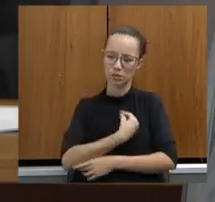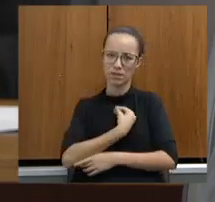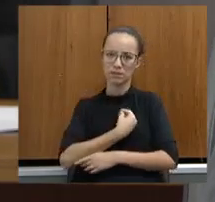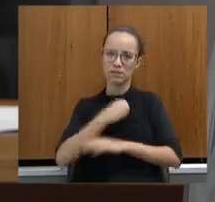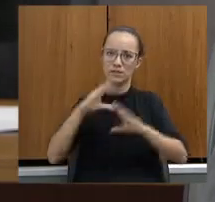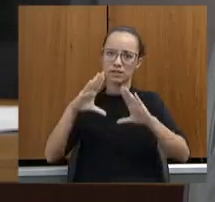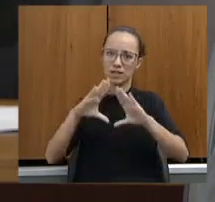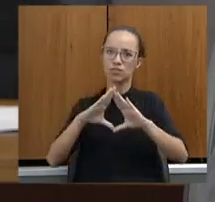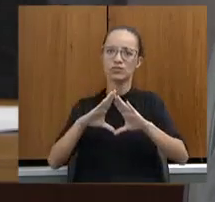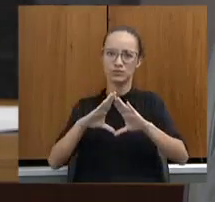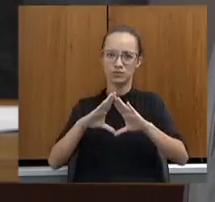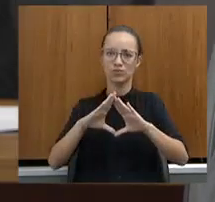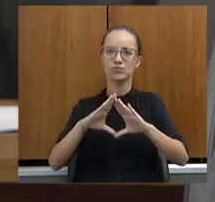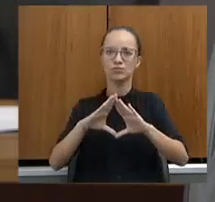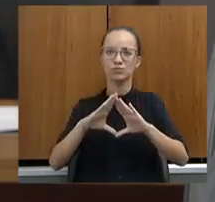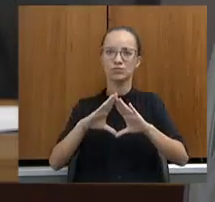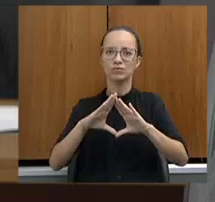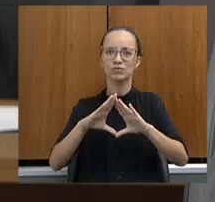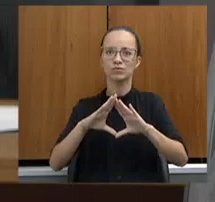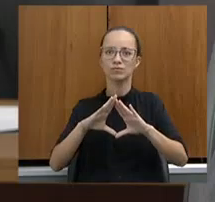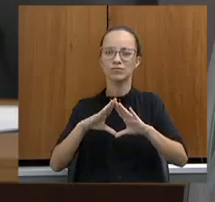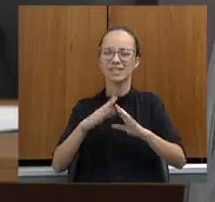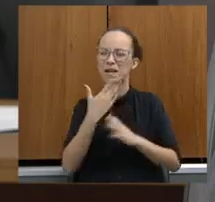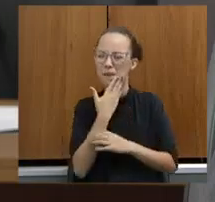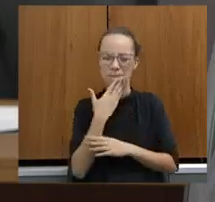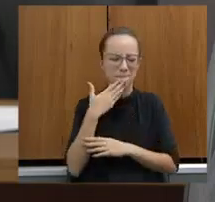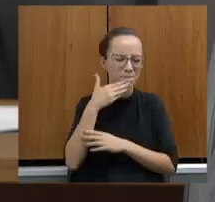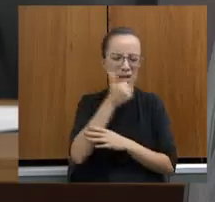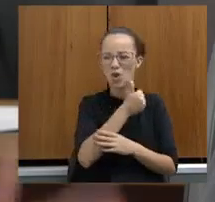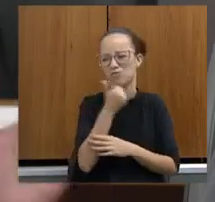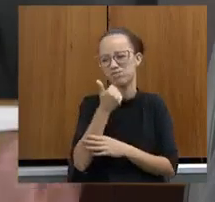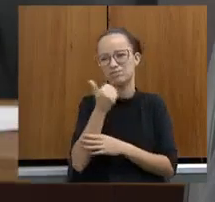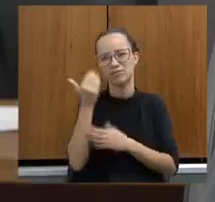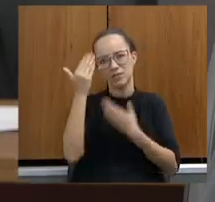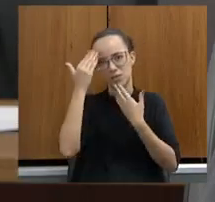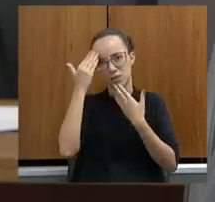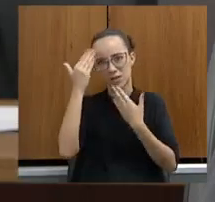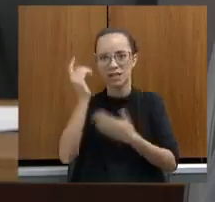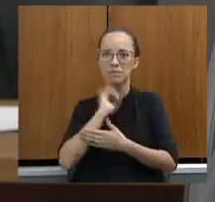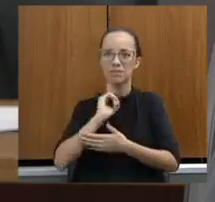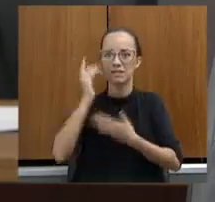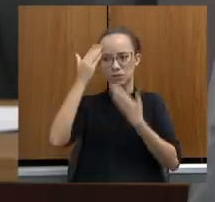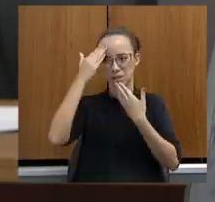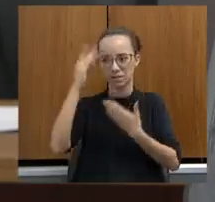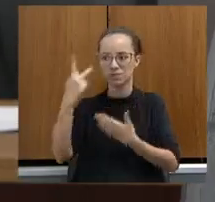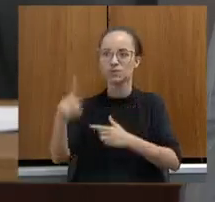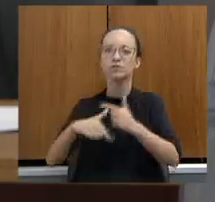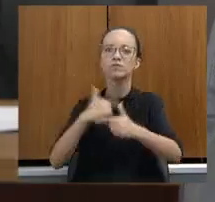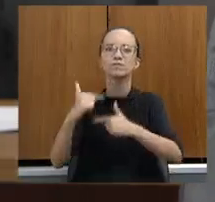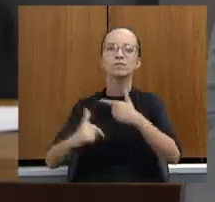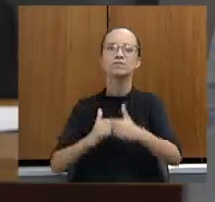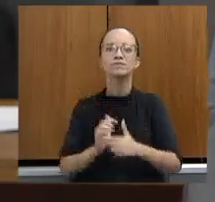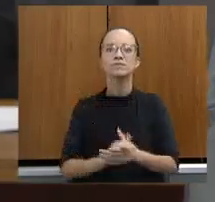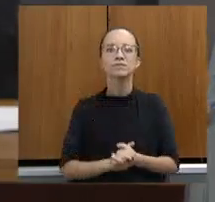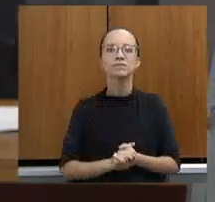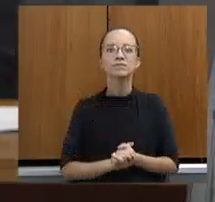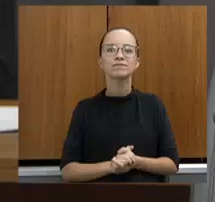legislativo com da melhor forma possível menos agradece por todo o seu trabalho